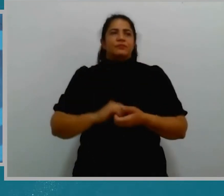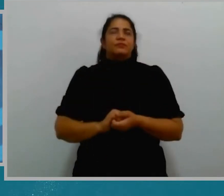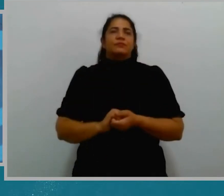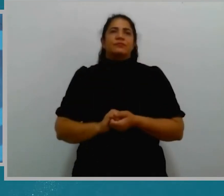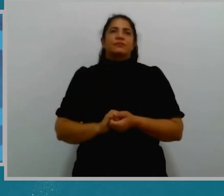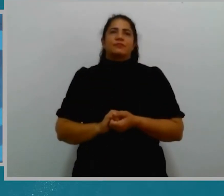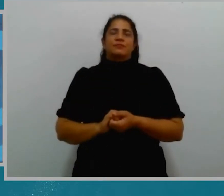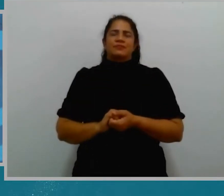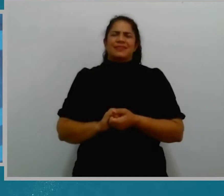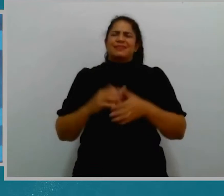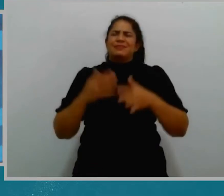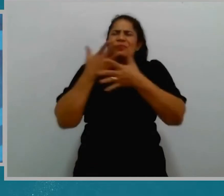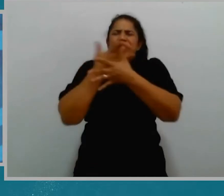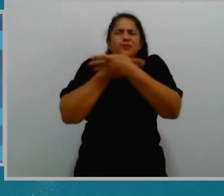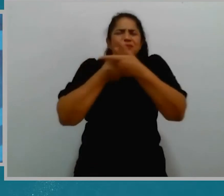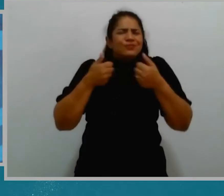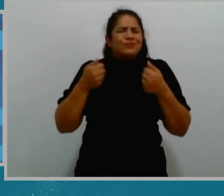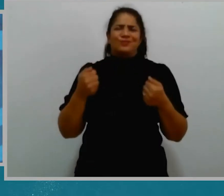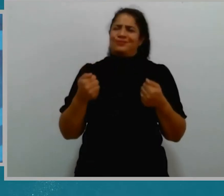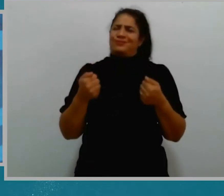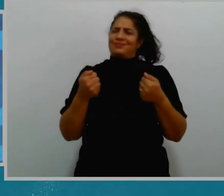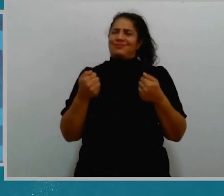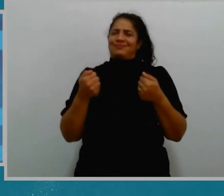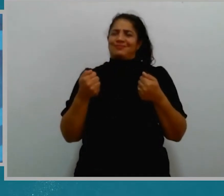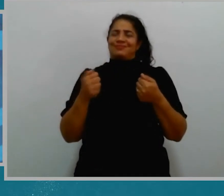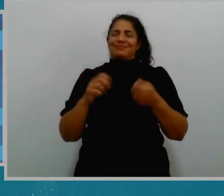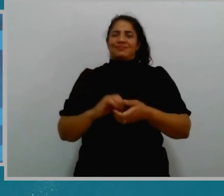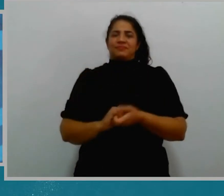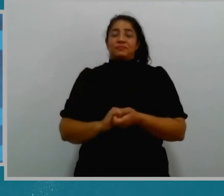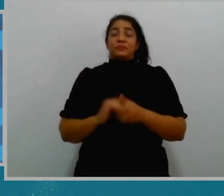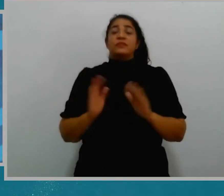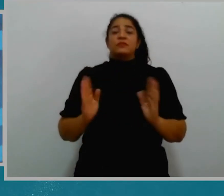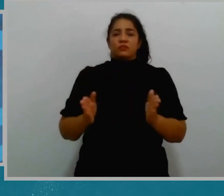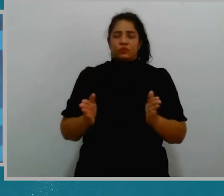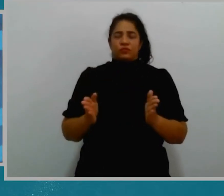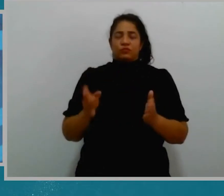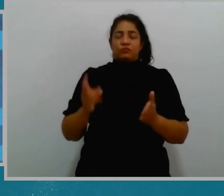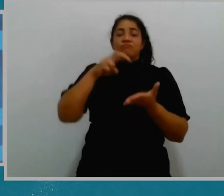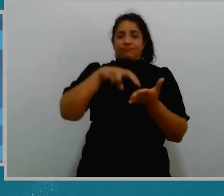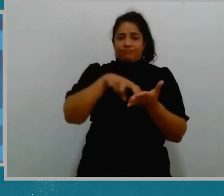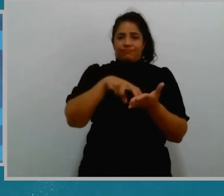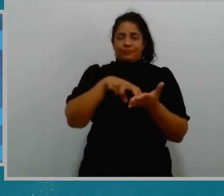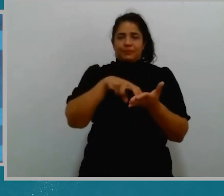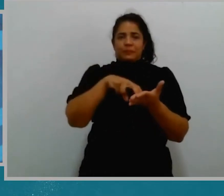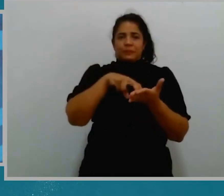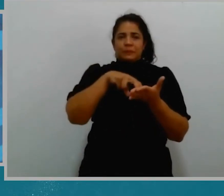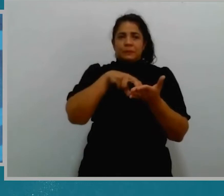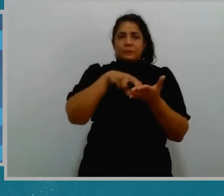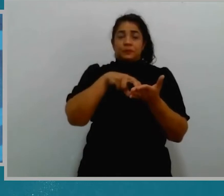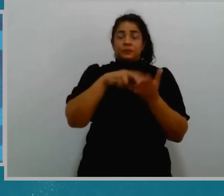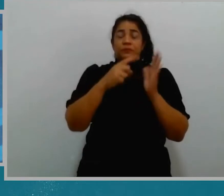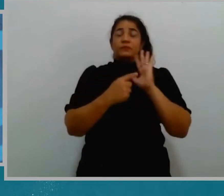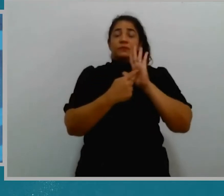Não é maravilhoso, irmãos? Hoje de manhã, eu mostrei